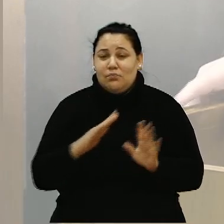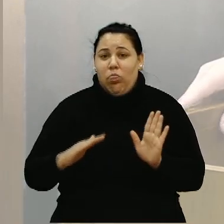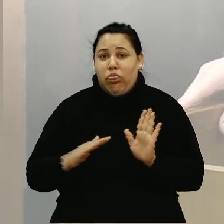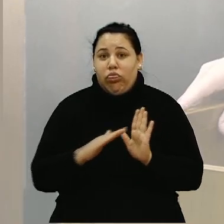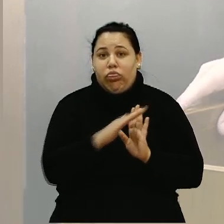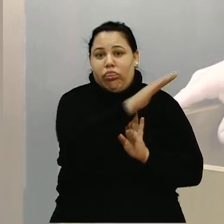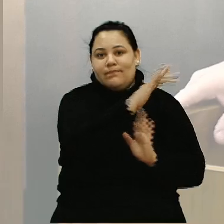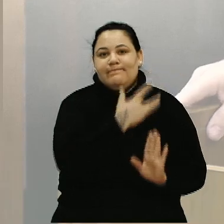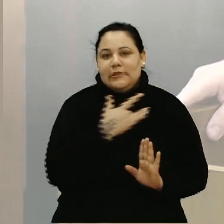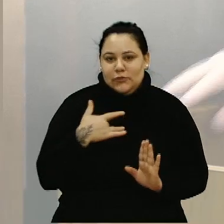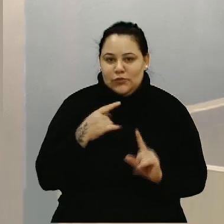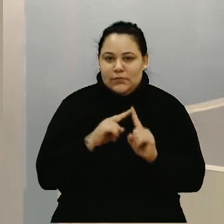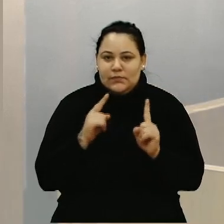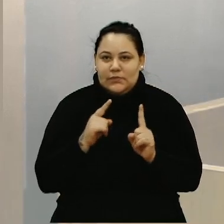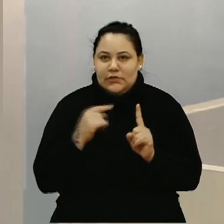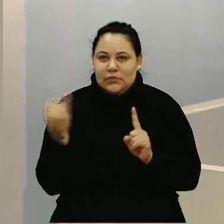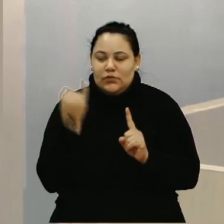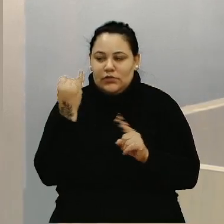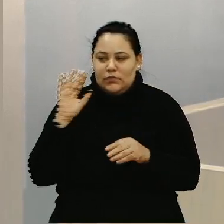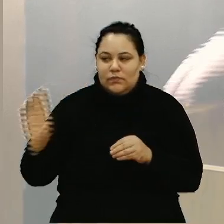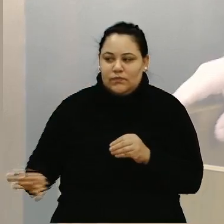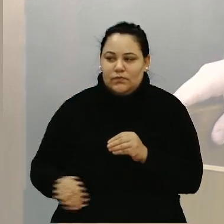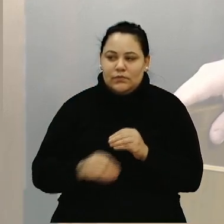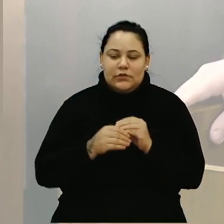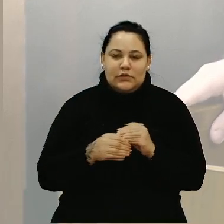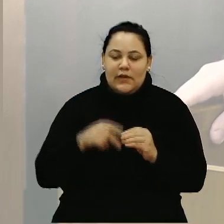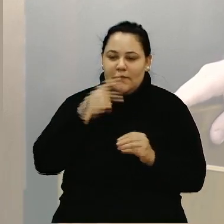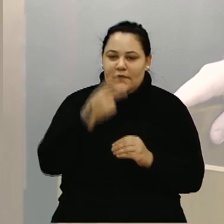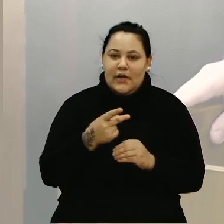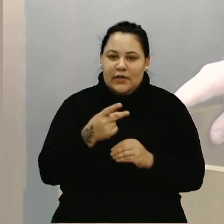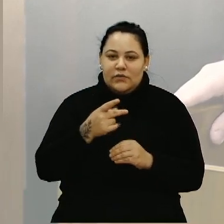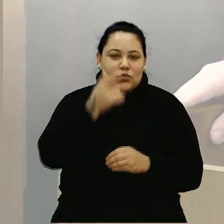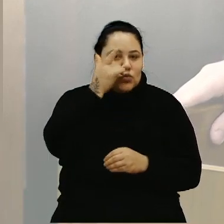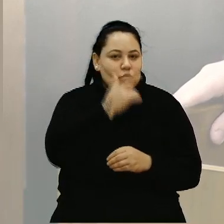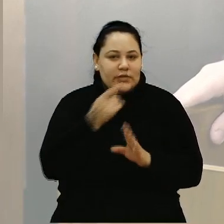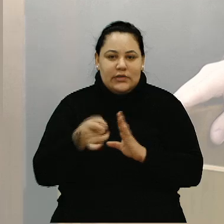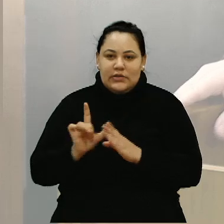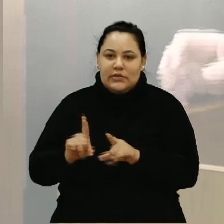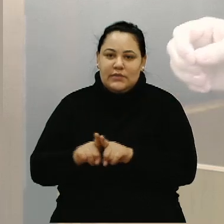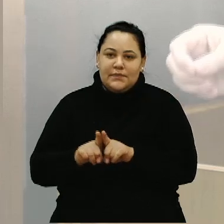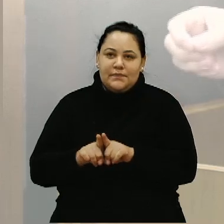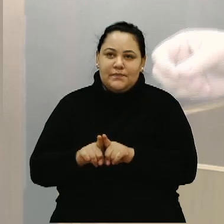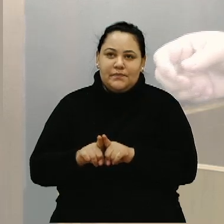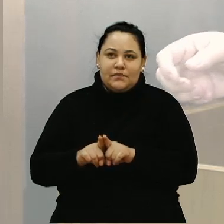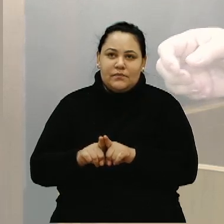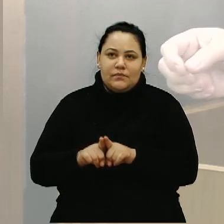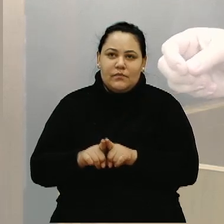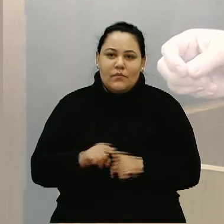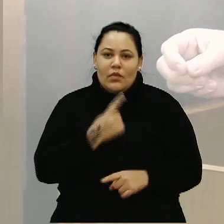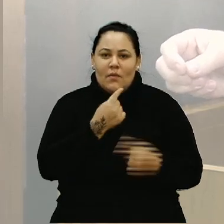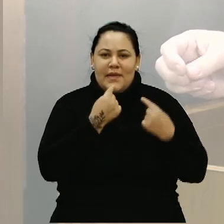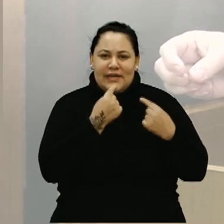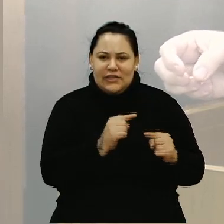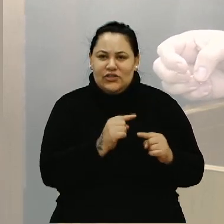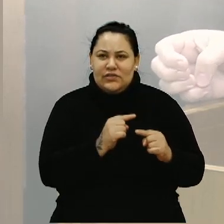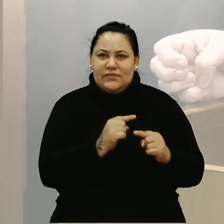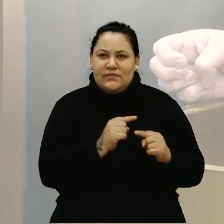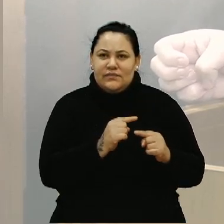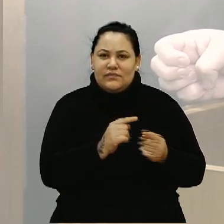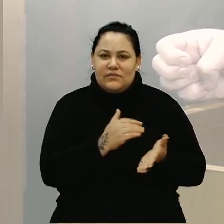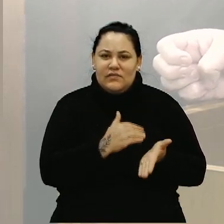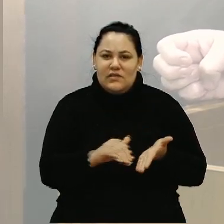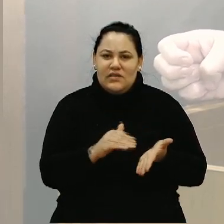mas aqui, pegando o gancho da fala do vereador que me antecedeu, o vereador Lucas Carinhato, numa crítica muito contundente à secretária da